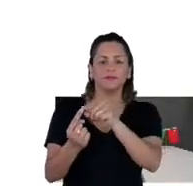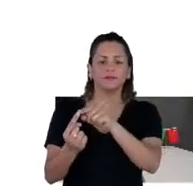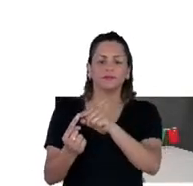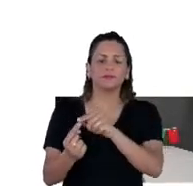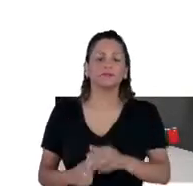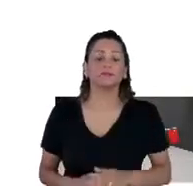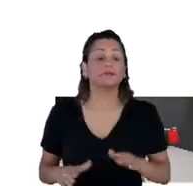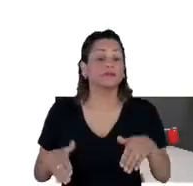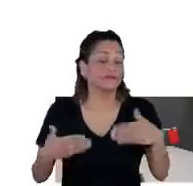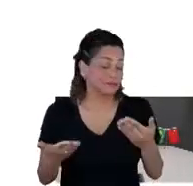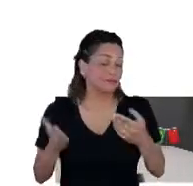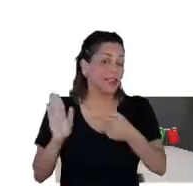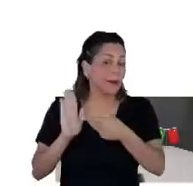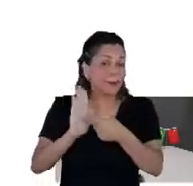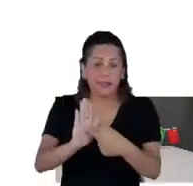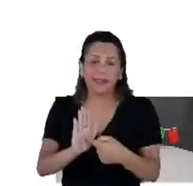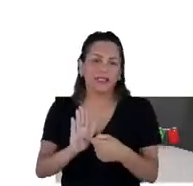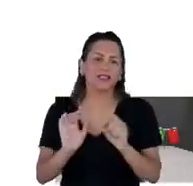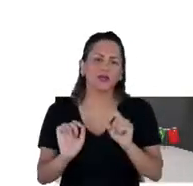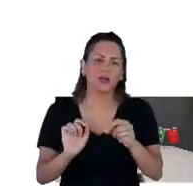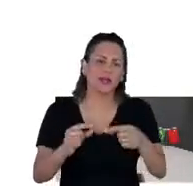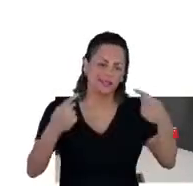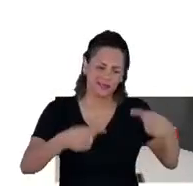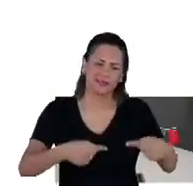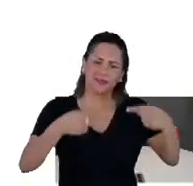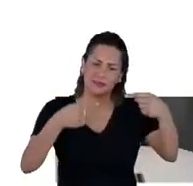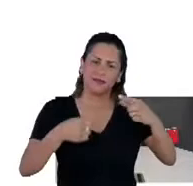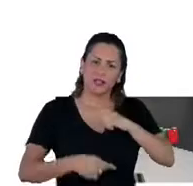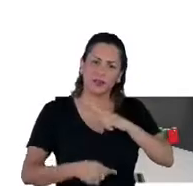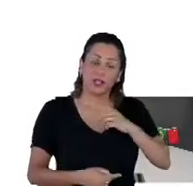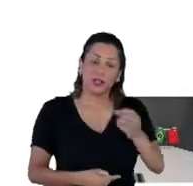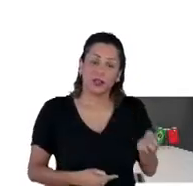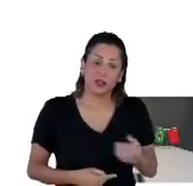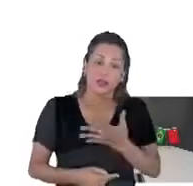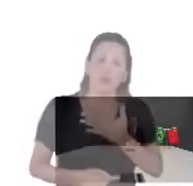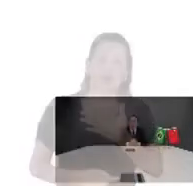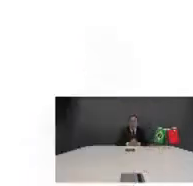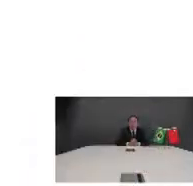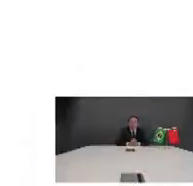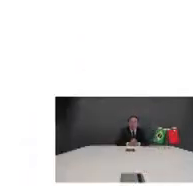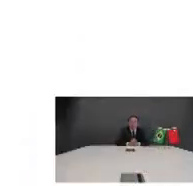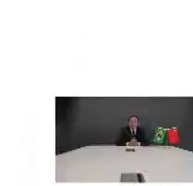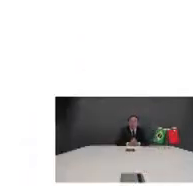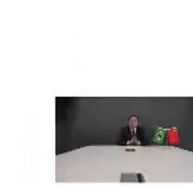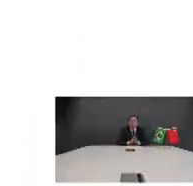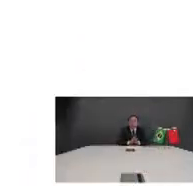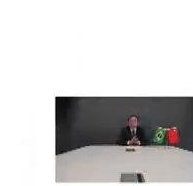sobre os desafios das novas energias de penetração no sistema energético.